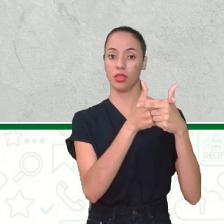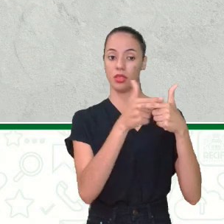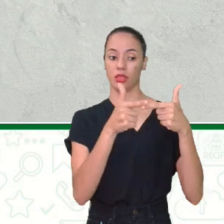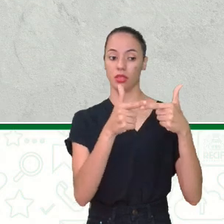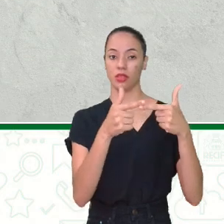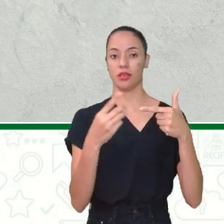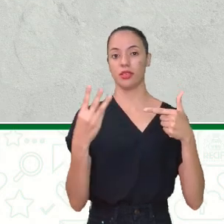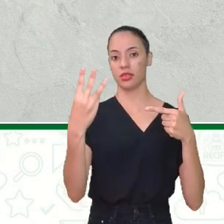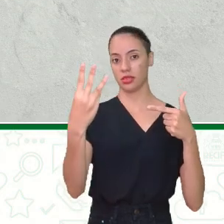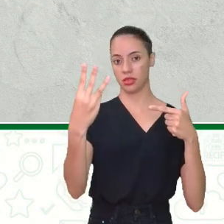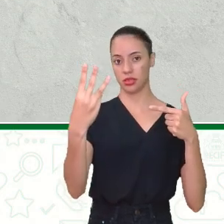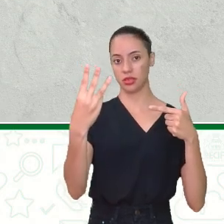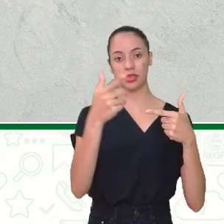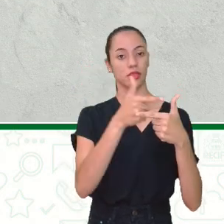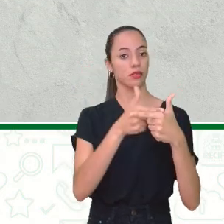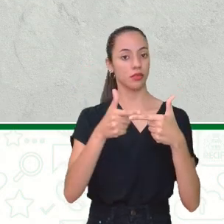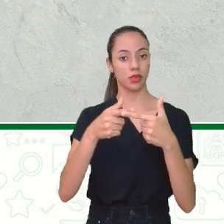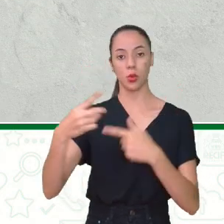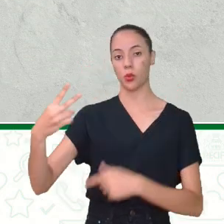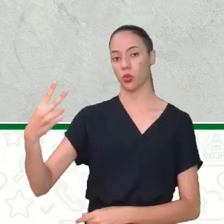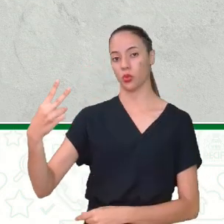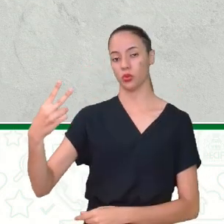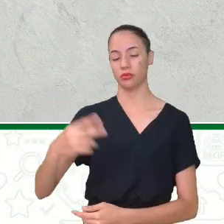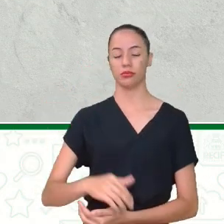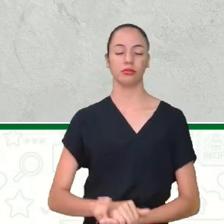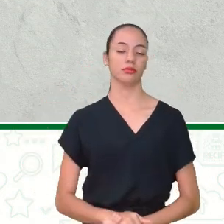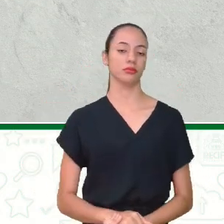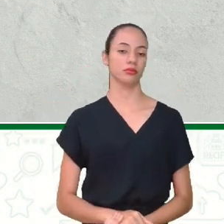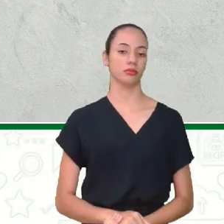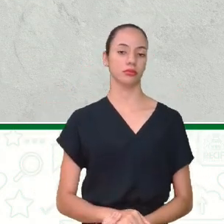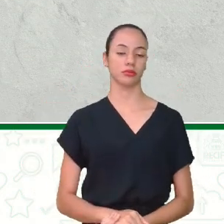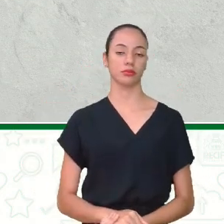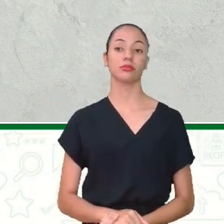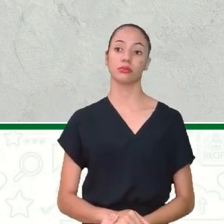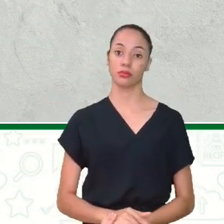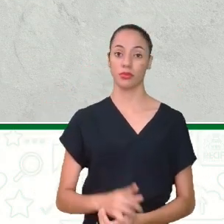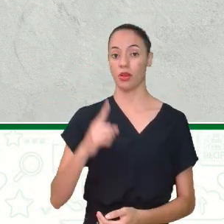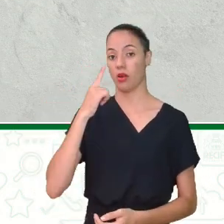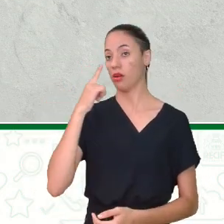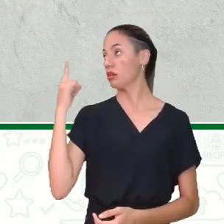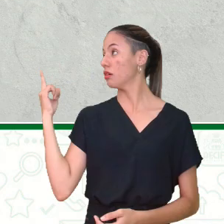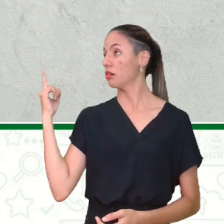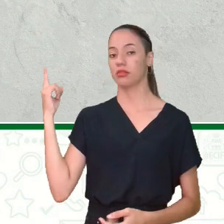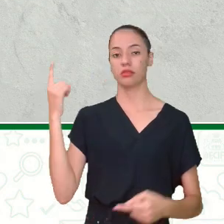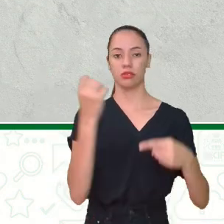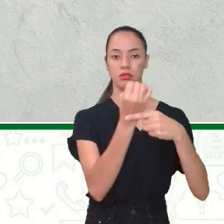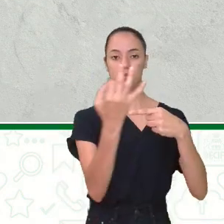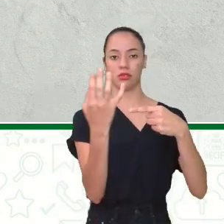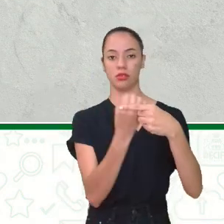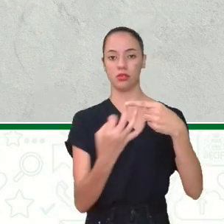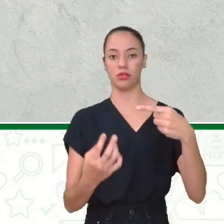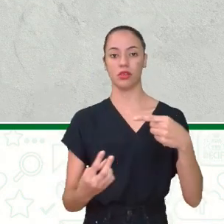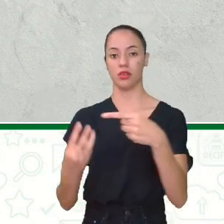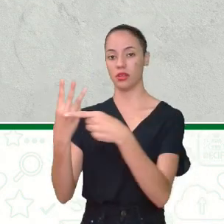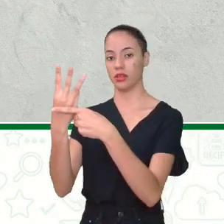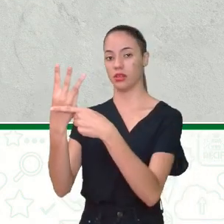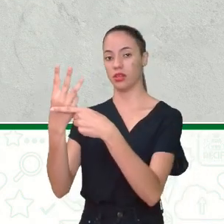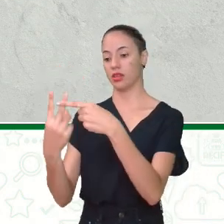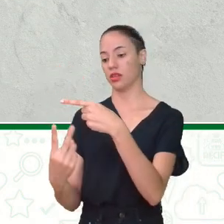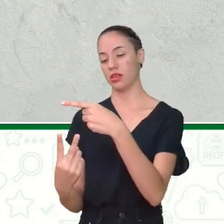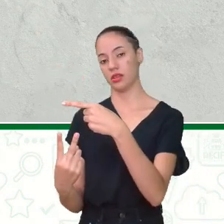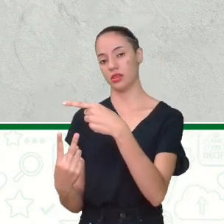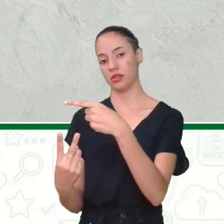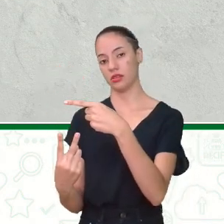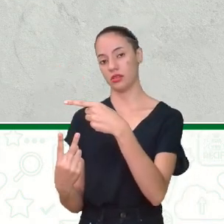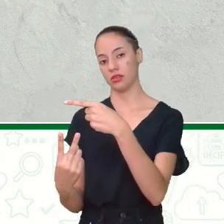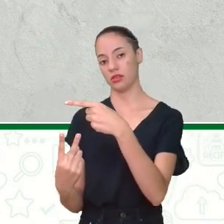de 3 dividido por 2, porque é isso que eu tenho naquela fração. 3 meios, ou seja, 3